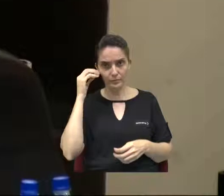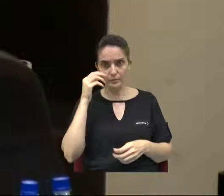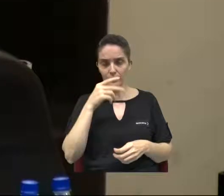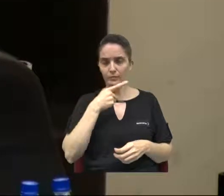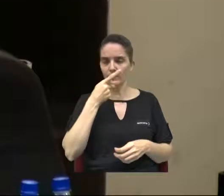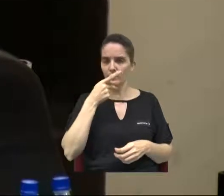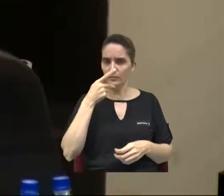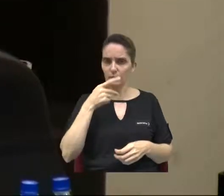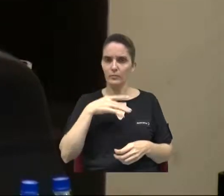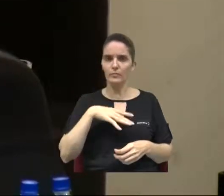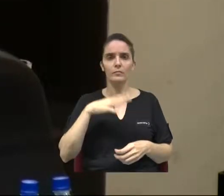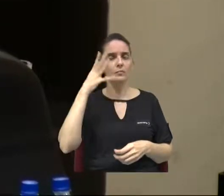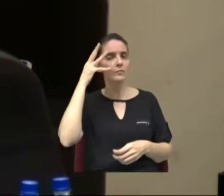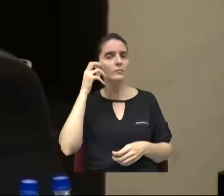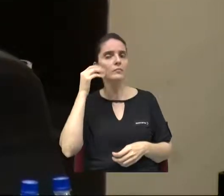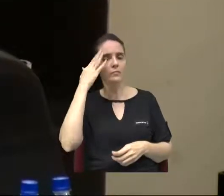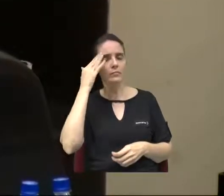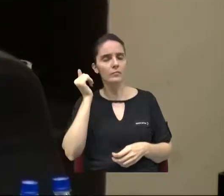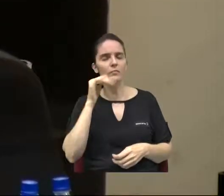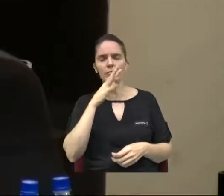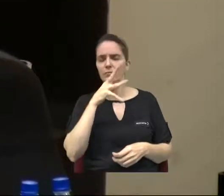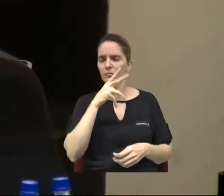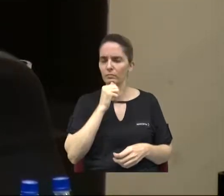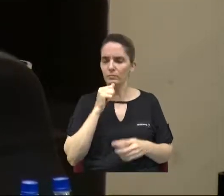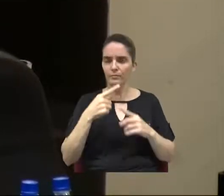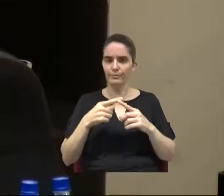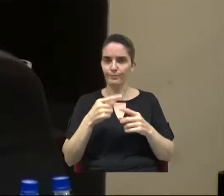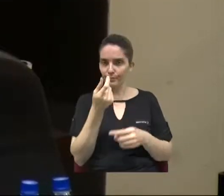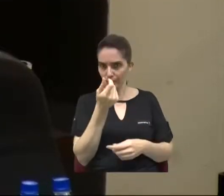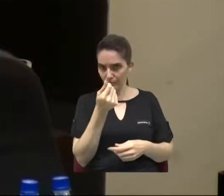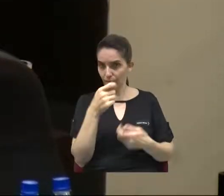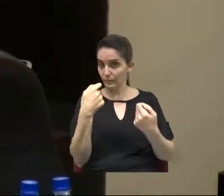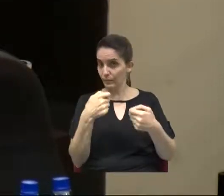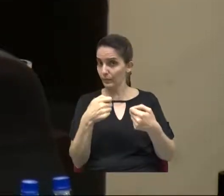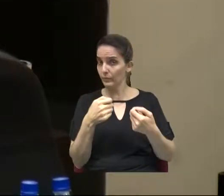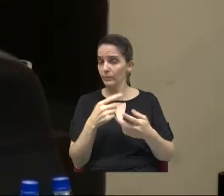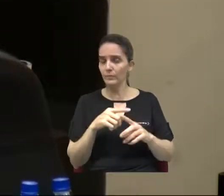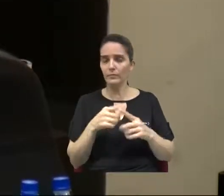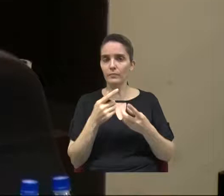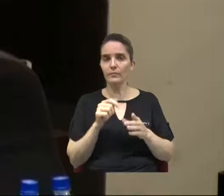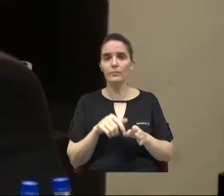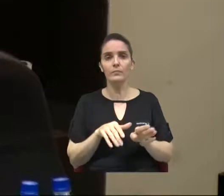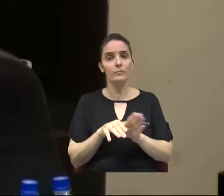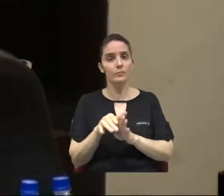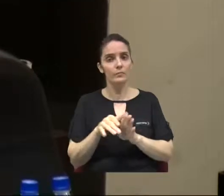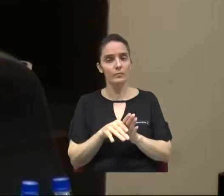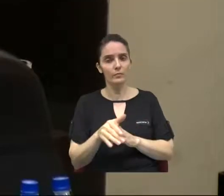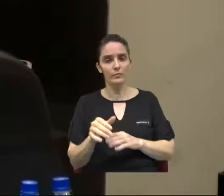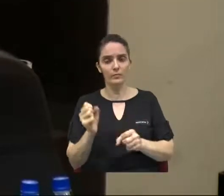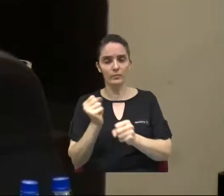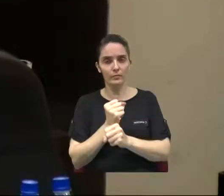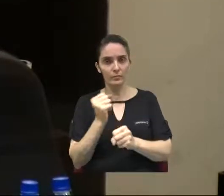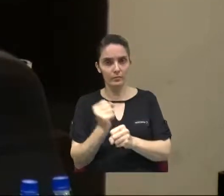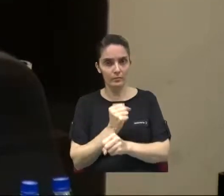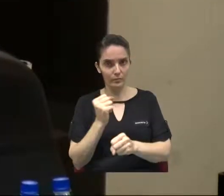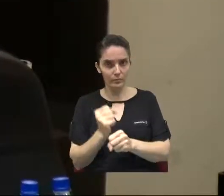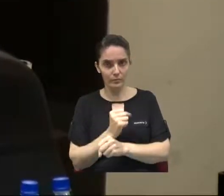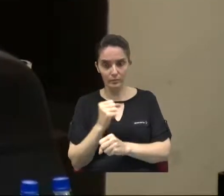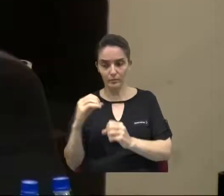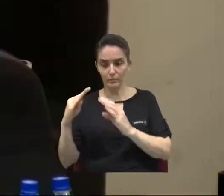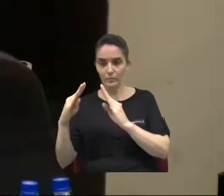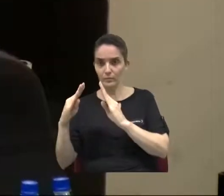prazo, porque custa dinheiro, mas a sugestão seria a construção de uma casa